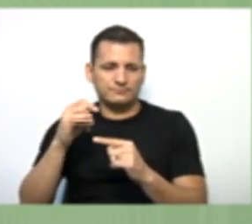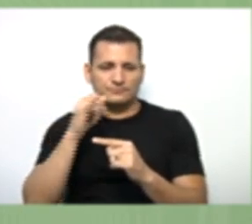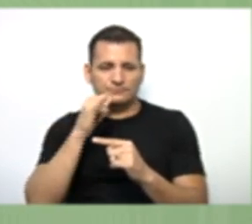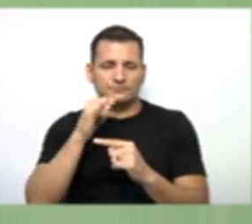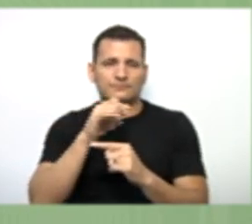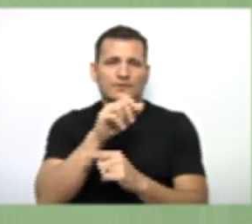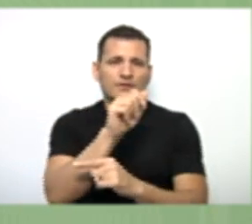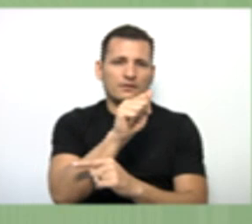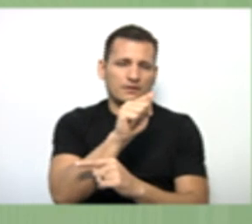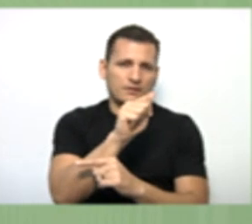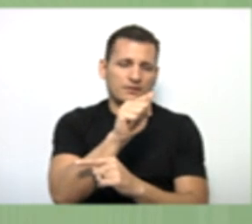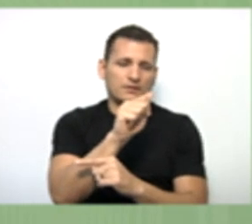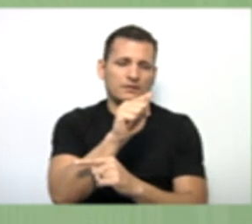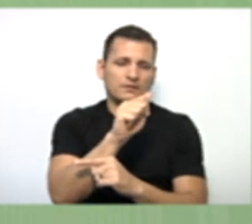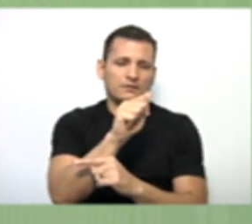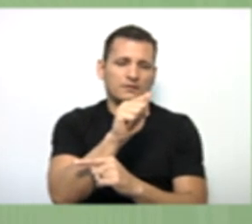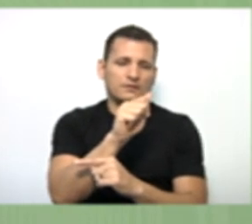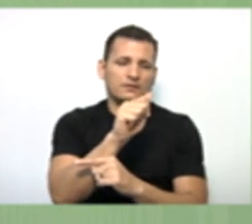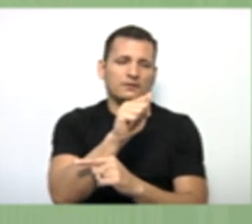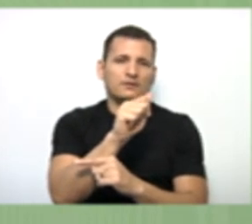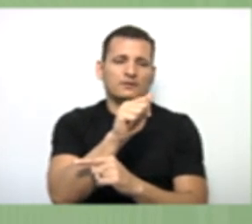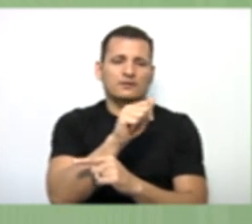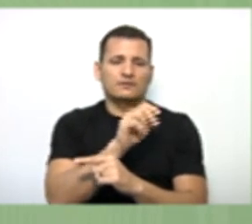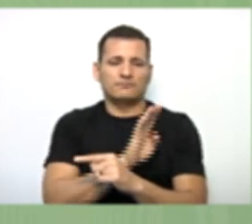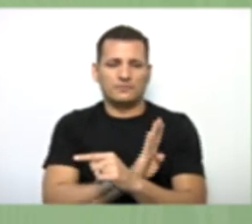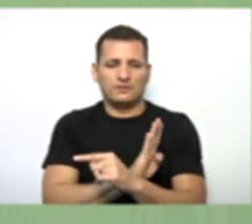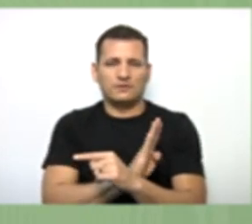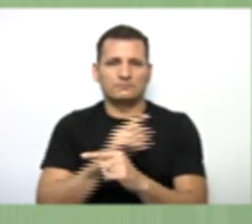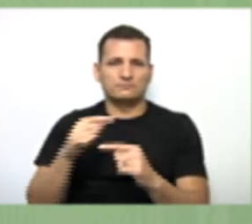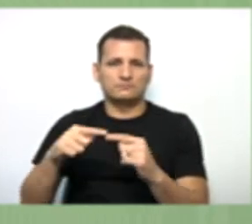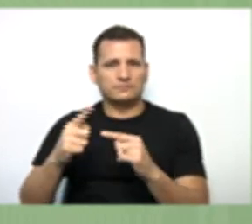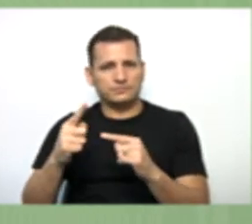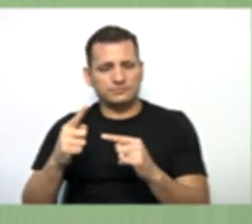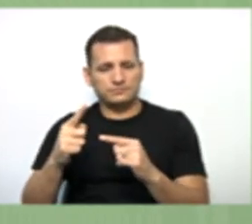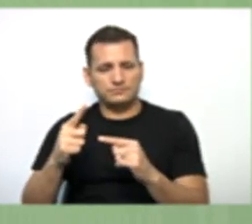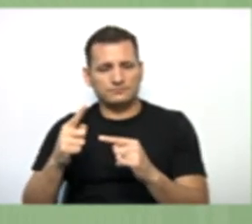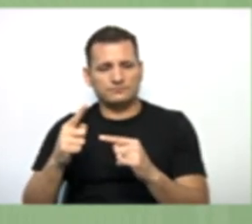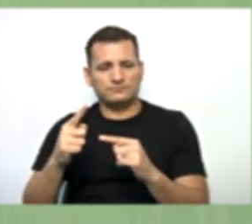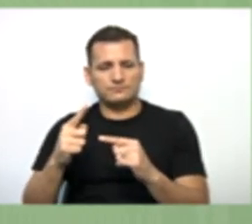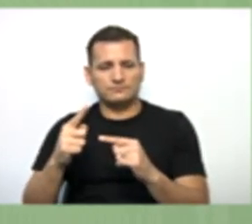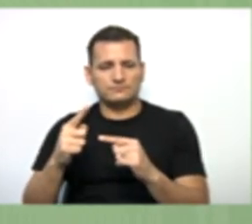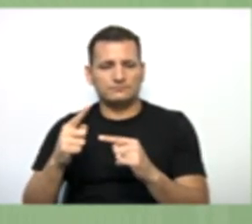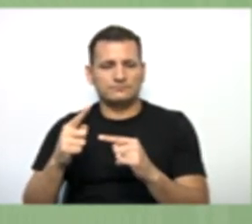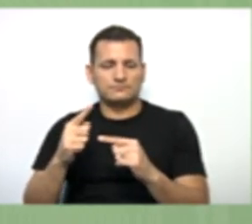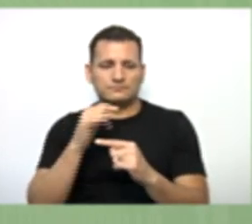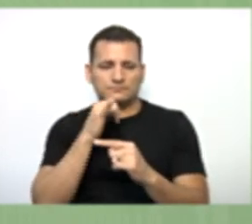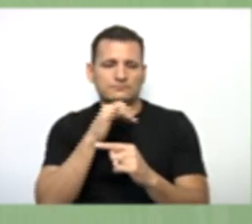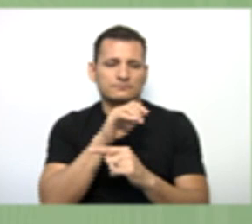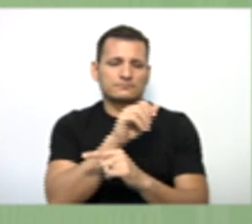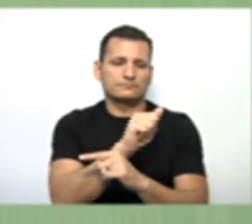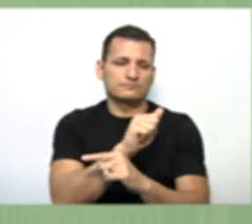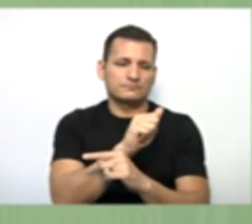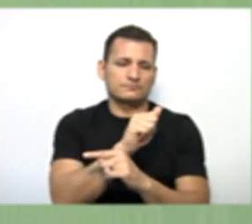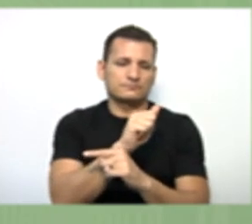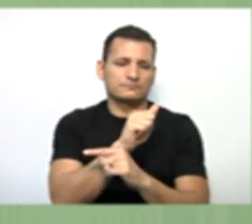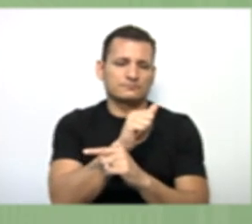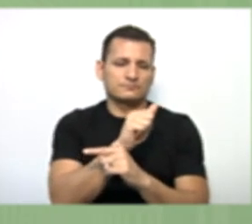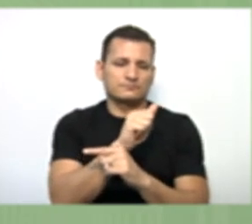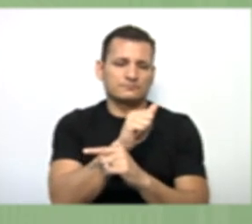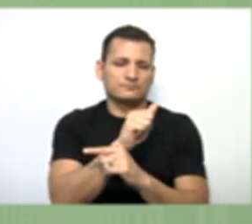o B estiver ligado, o Y continua desligado. Se o 1 estiver ligado e o B estiver desligado,